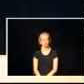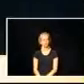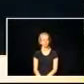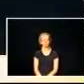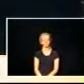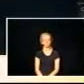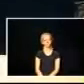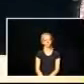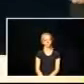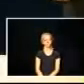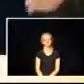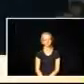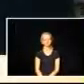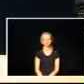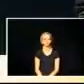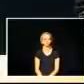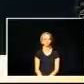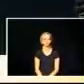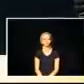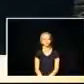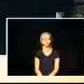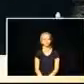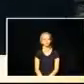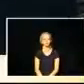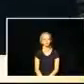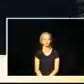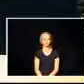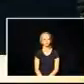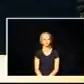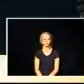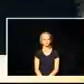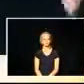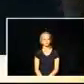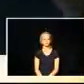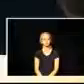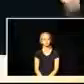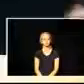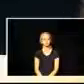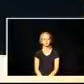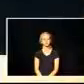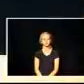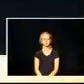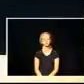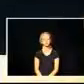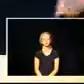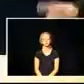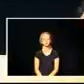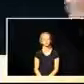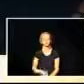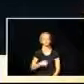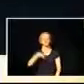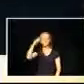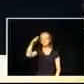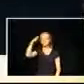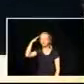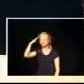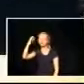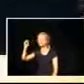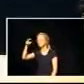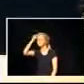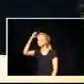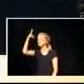Poliana. Então, parece que com esse mandato pode tudo. E não é bem assim. Eu sei, por exemplo, de gestor aí, de secretário ou de gerente de